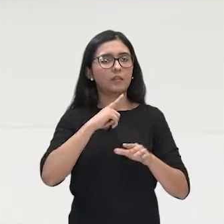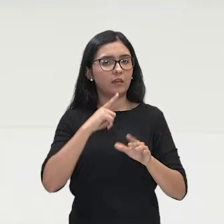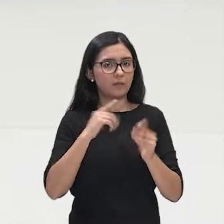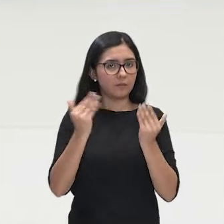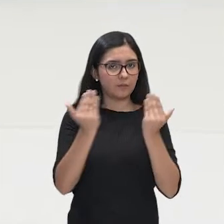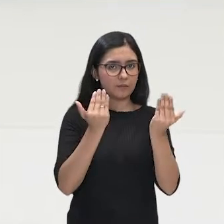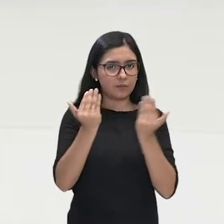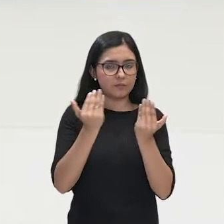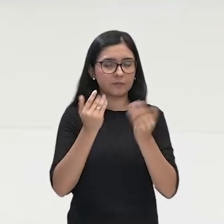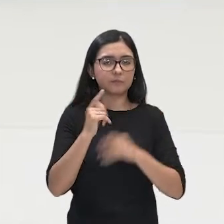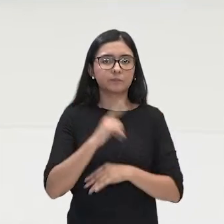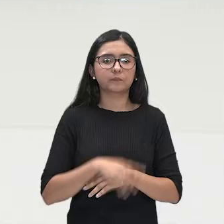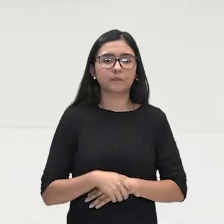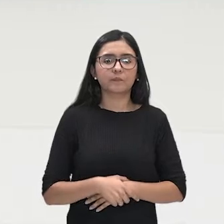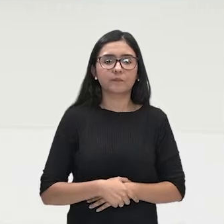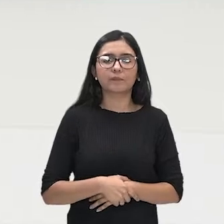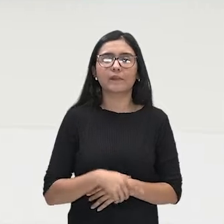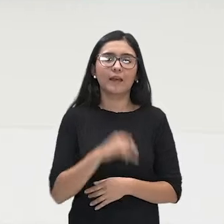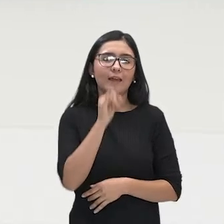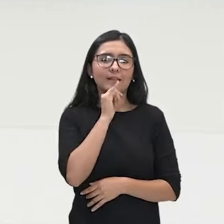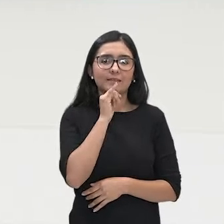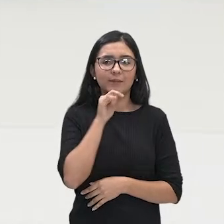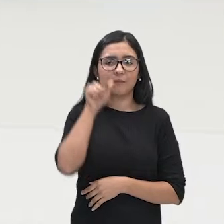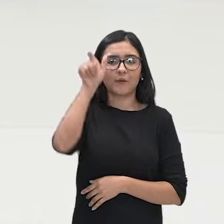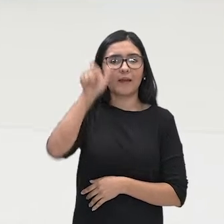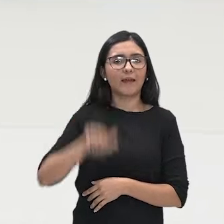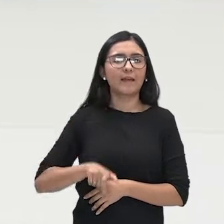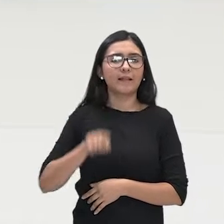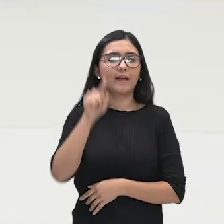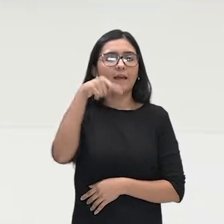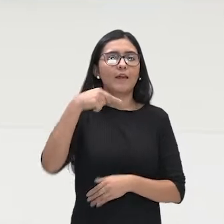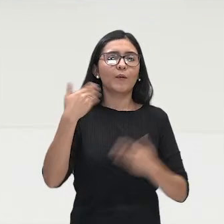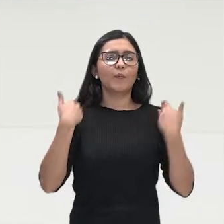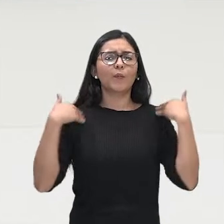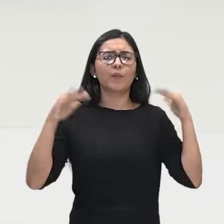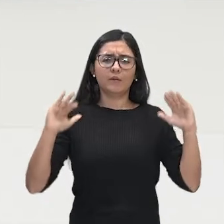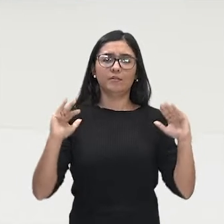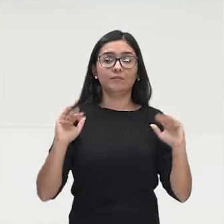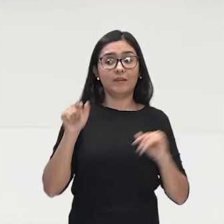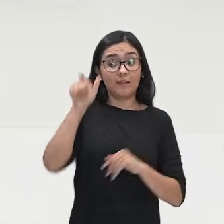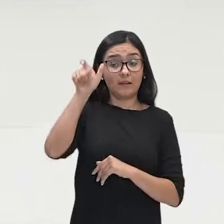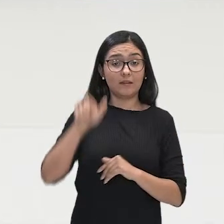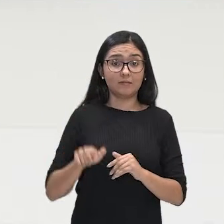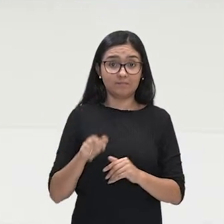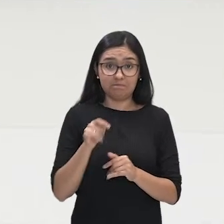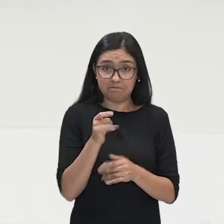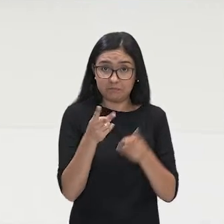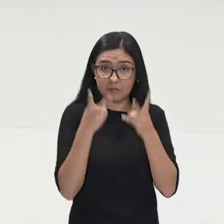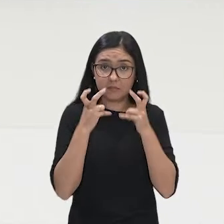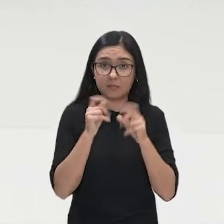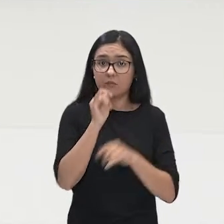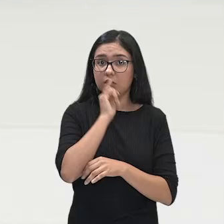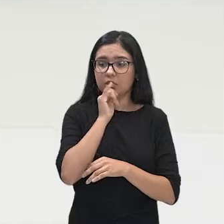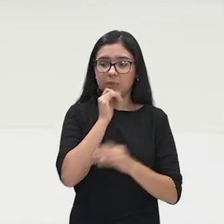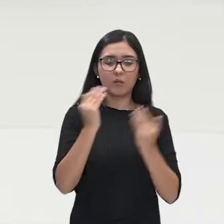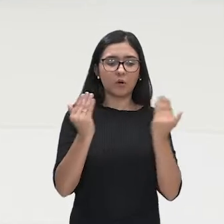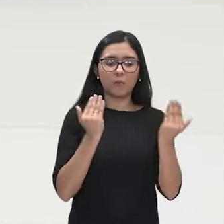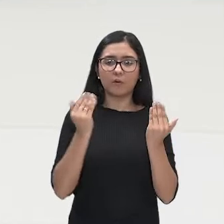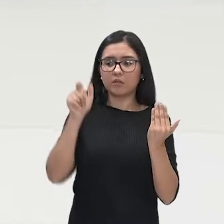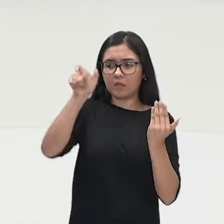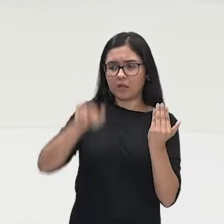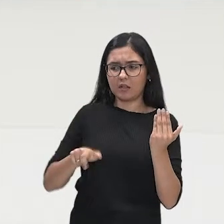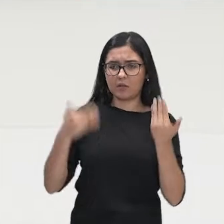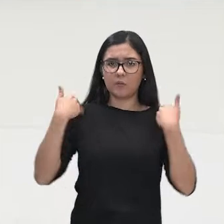só, ela é um anjo. A gente está comparando, né, de qualquer maneira, mas eu só não uso